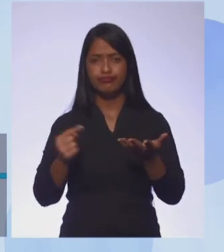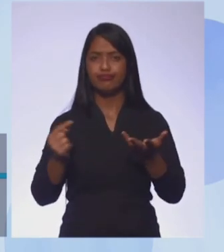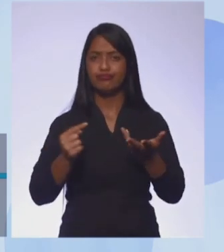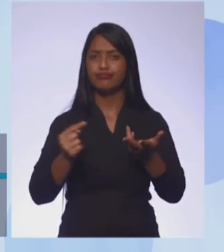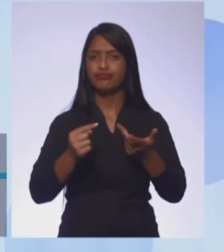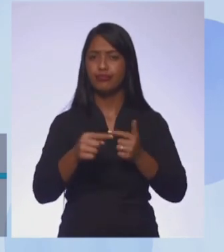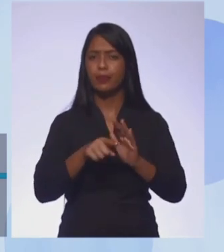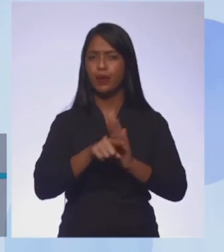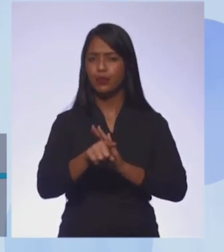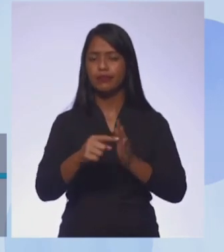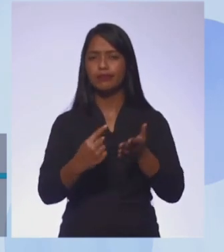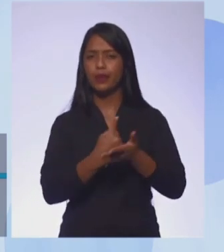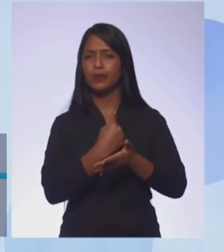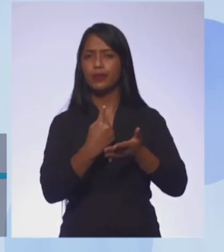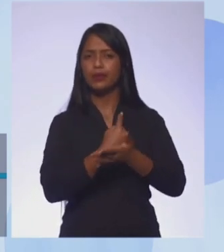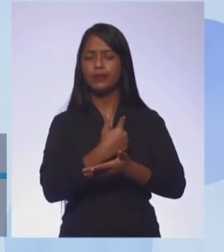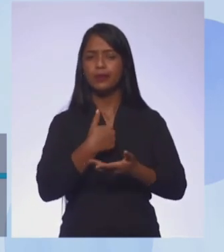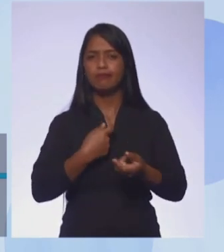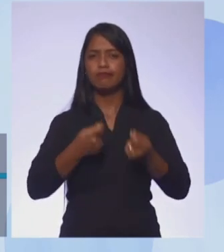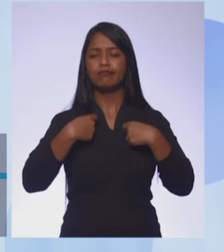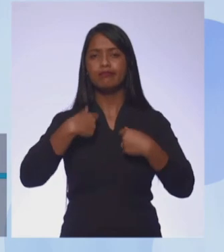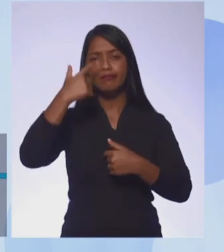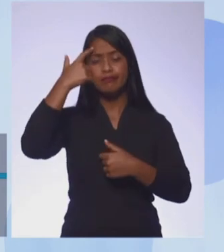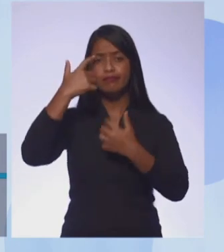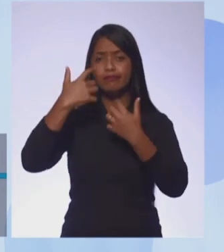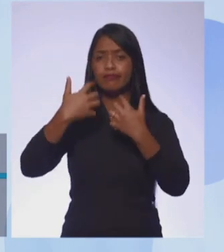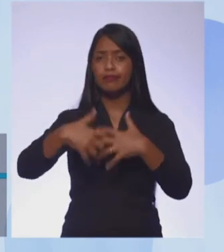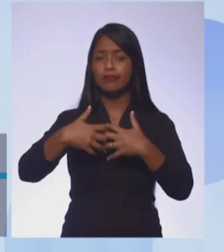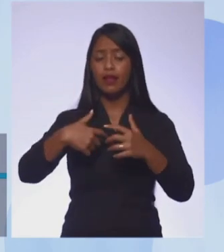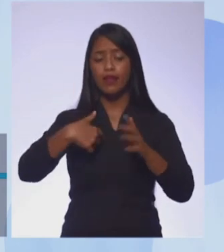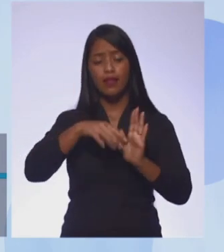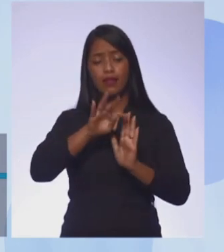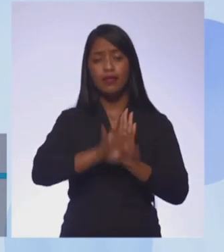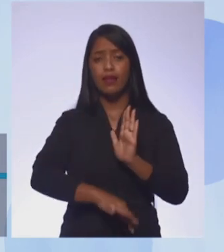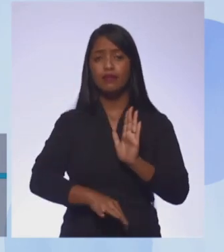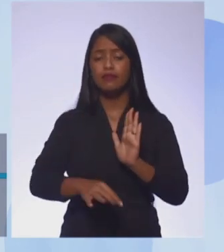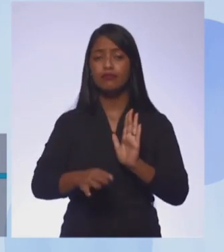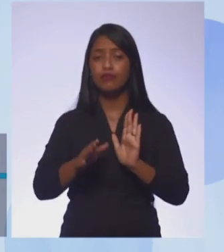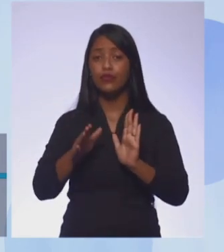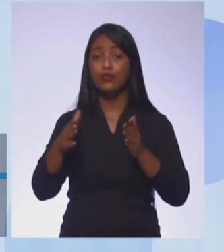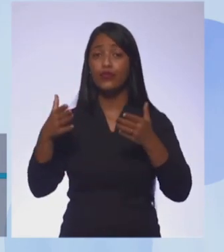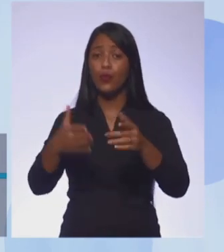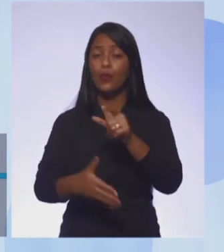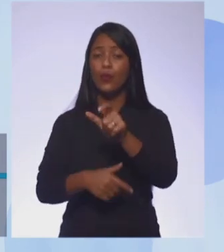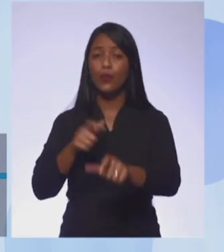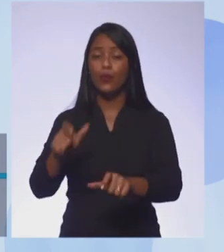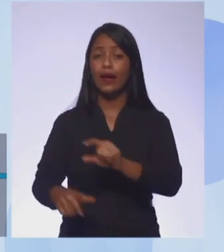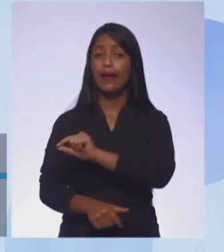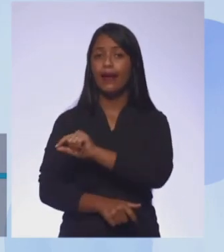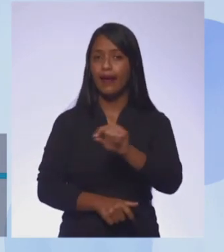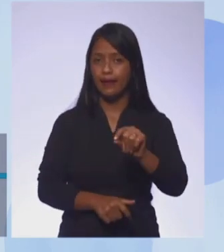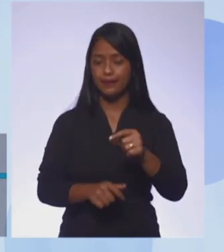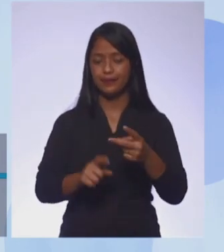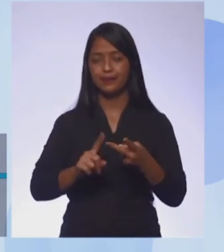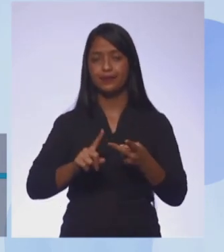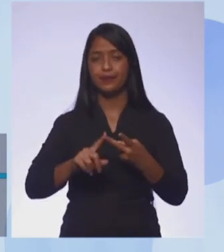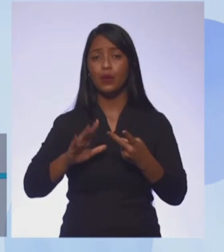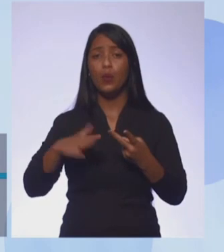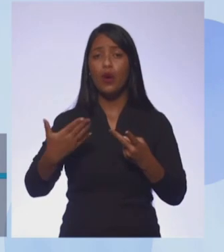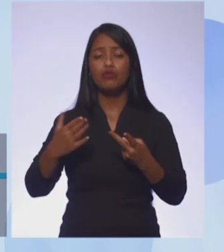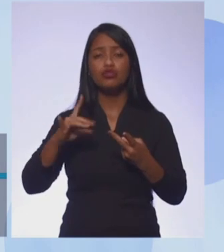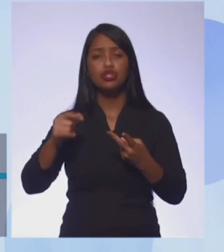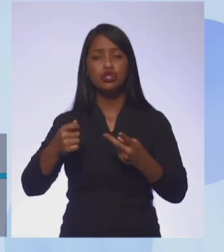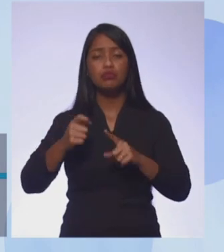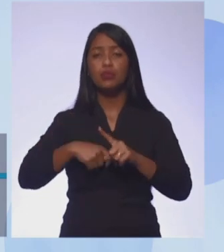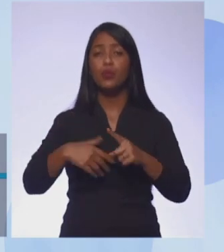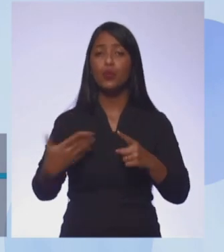vão fazer com que eu entenda para quem eu estou falando, em que momento eu estou falando, de que